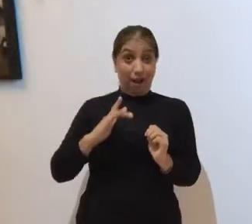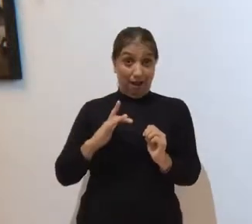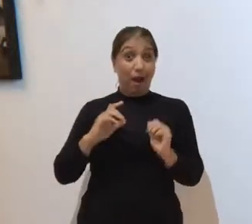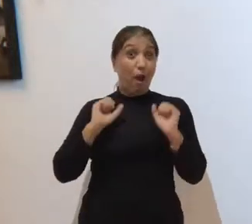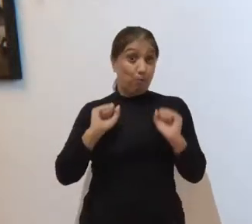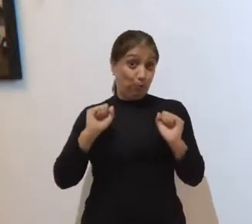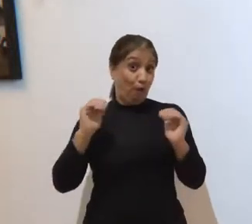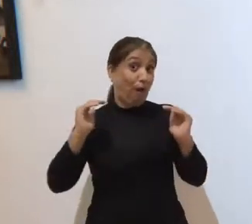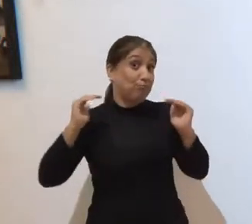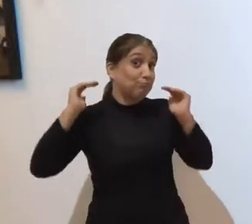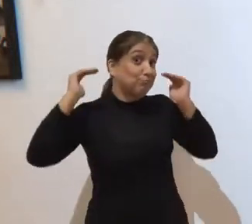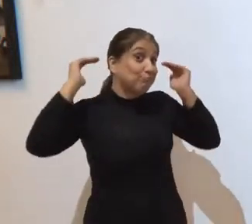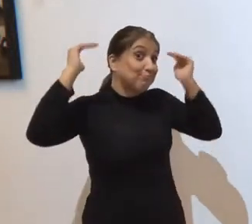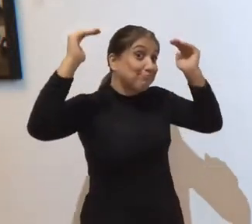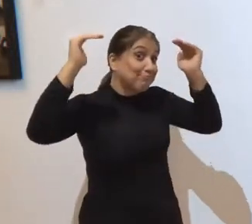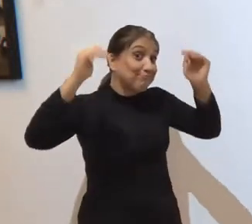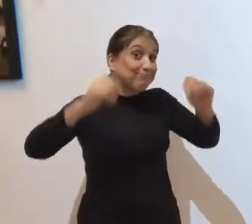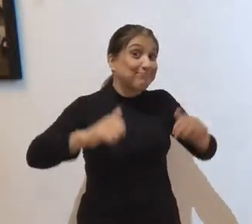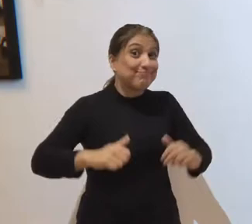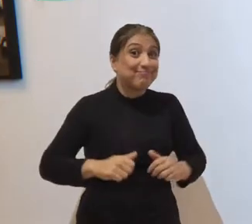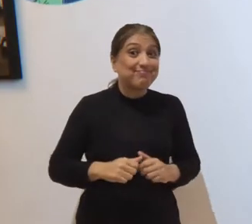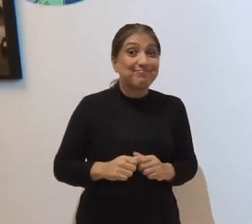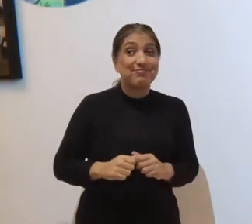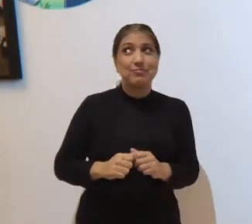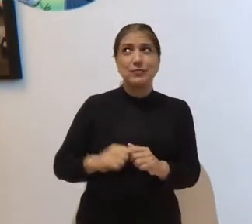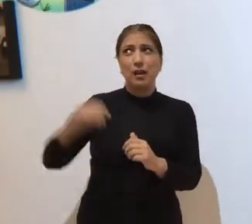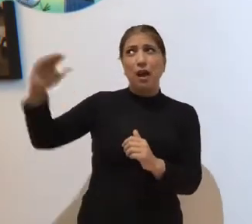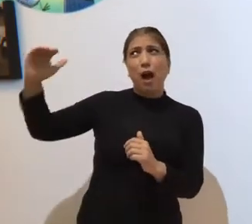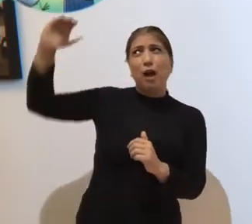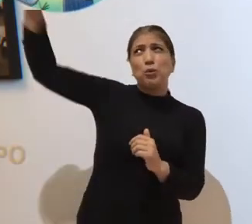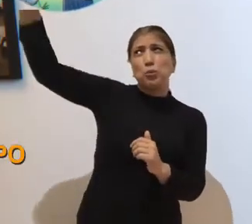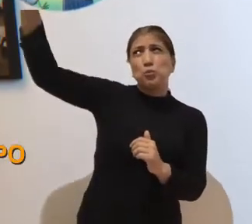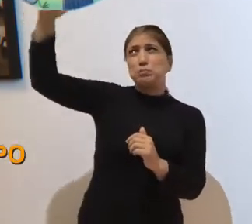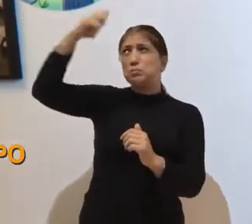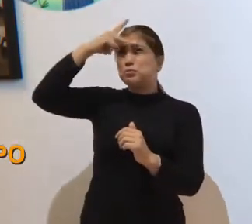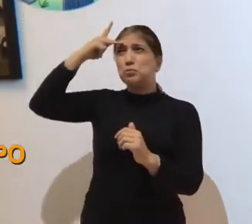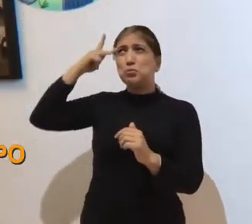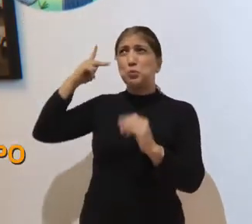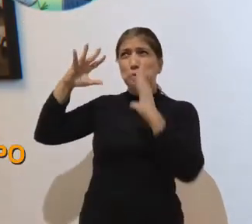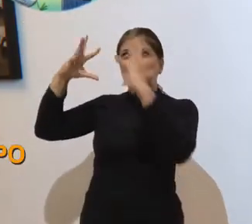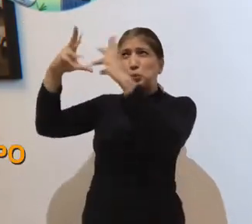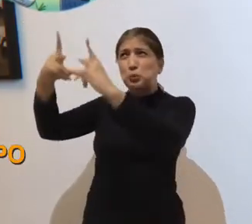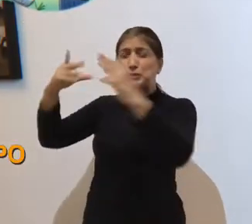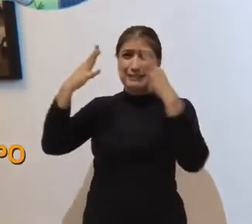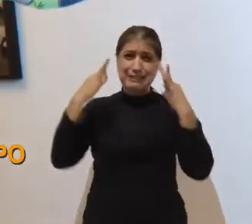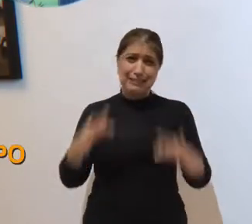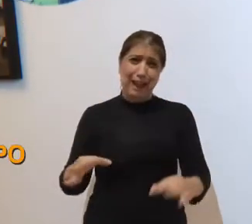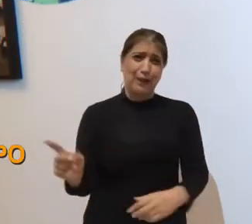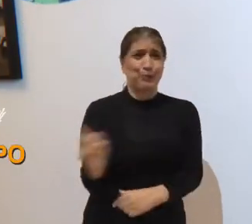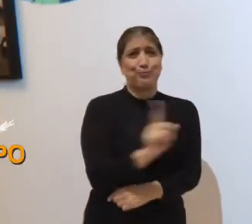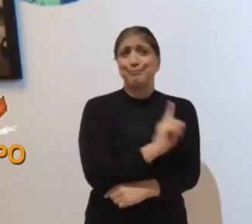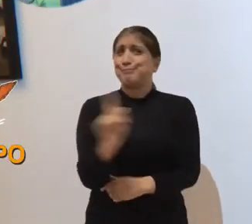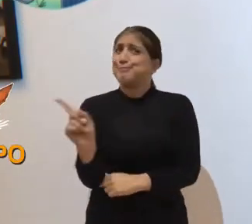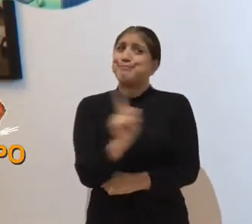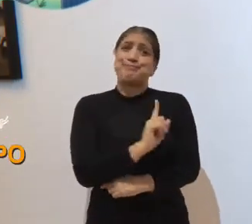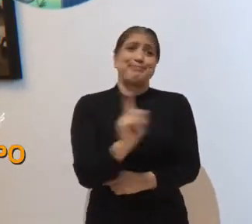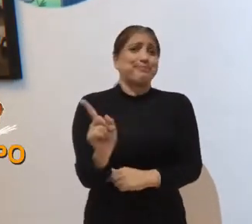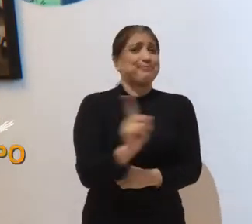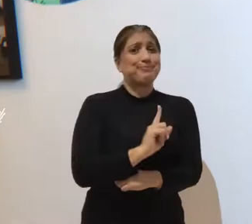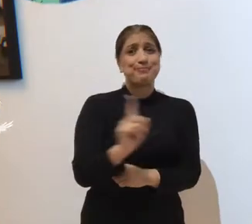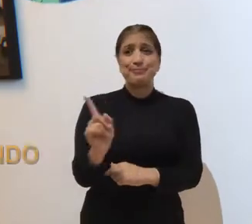gente pode ser gigante. Não é todo adulto que faz sempre certo tudo, todo